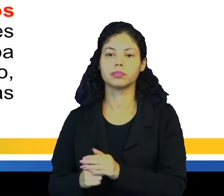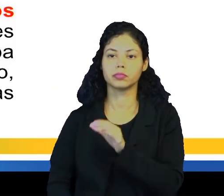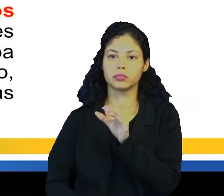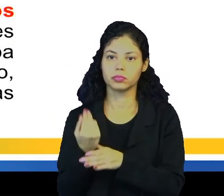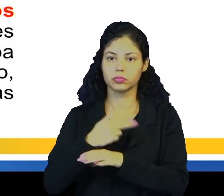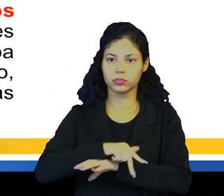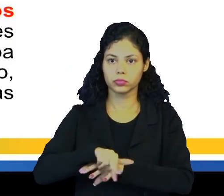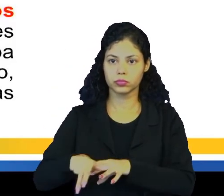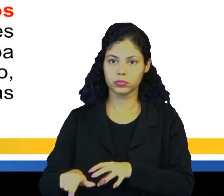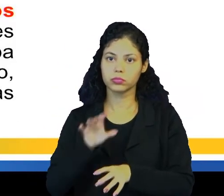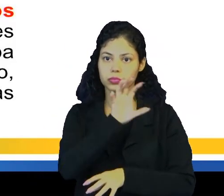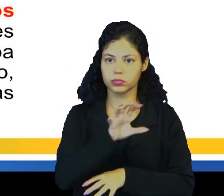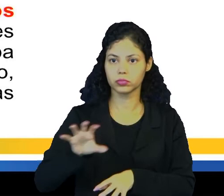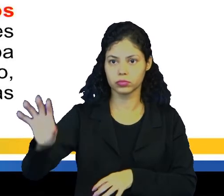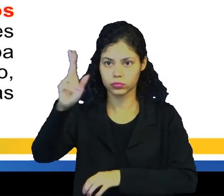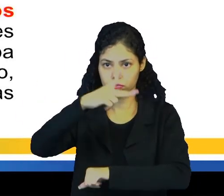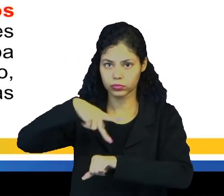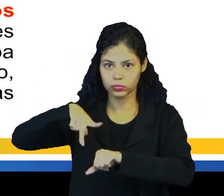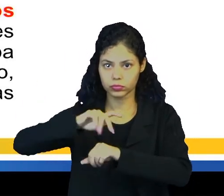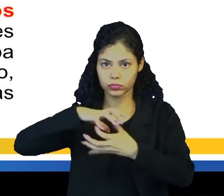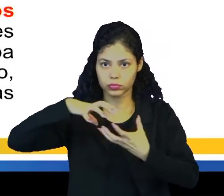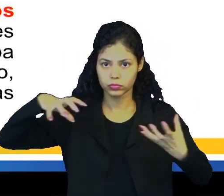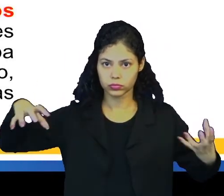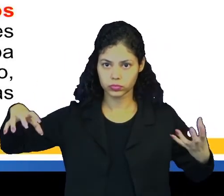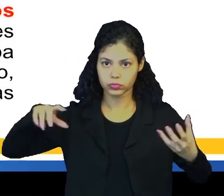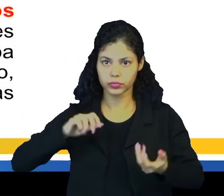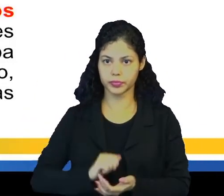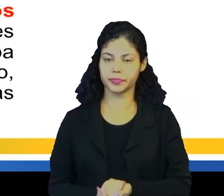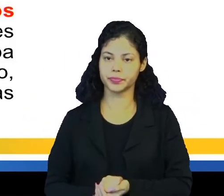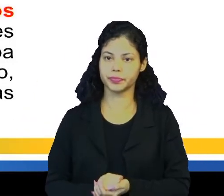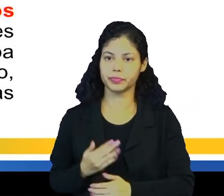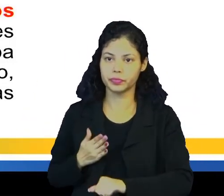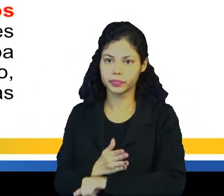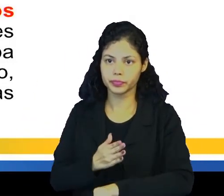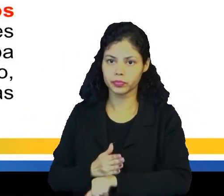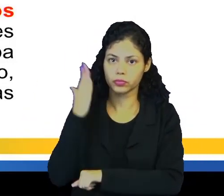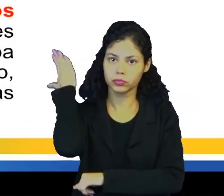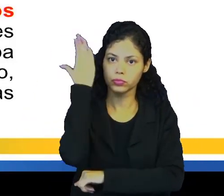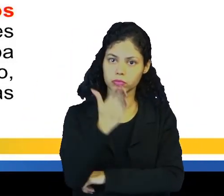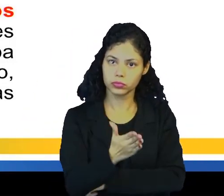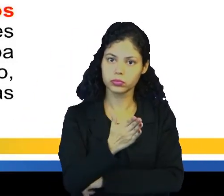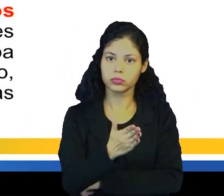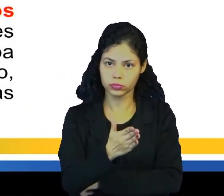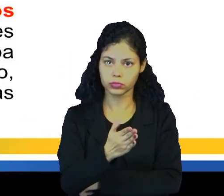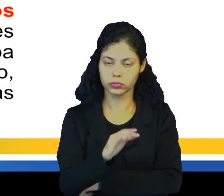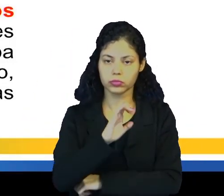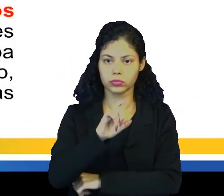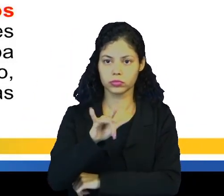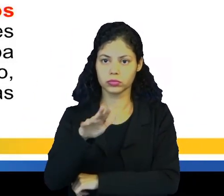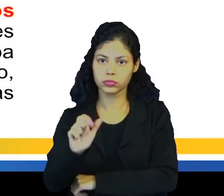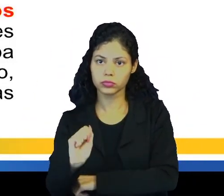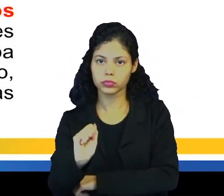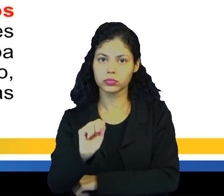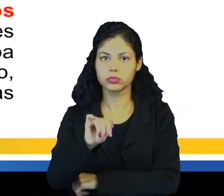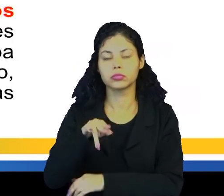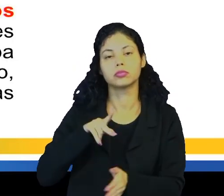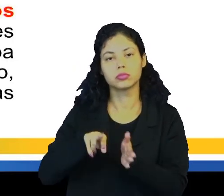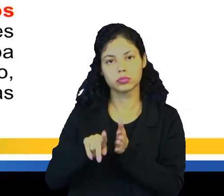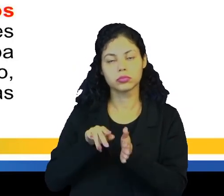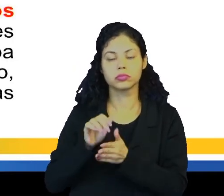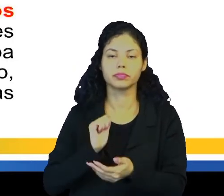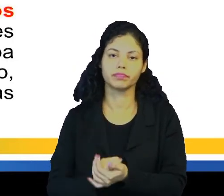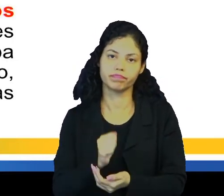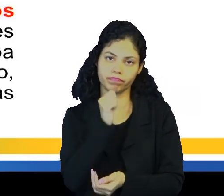de toda a região, país ou continente, com interferências diretas em suas cadeias ecológicas e